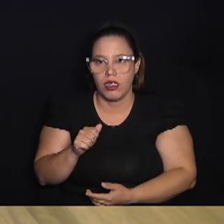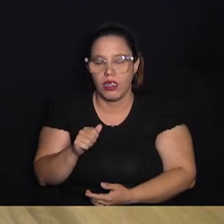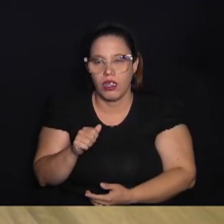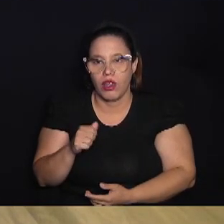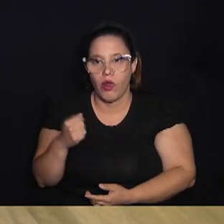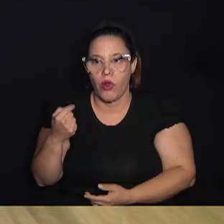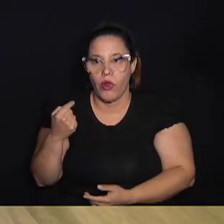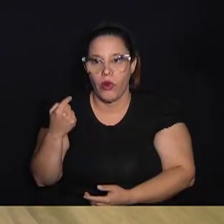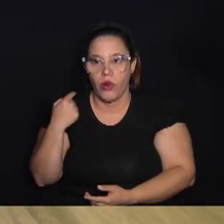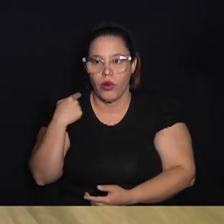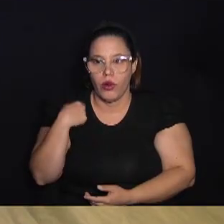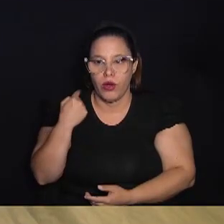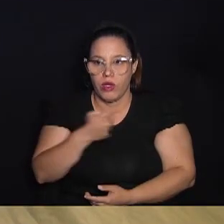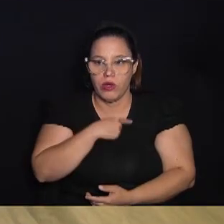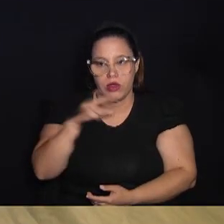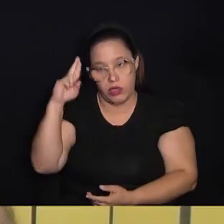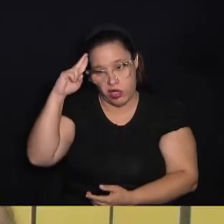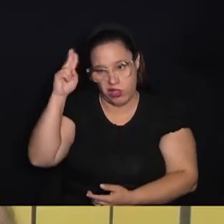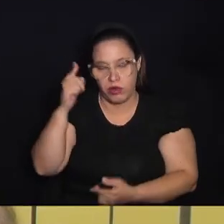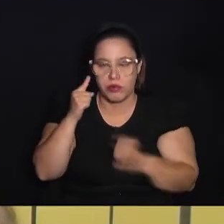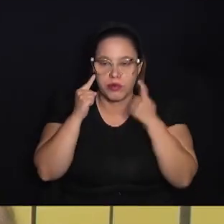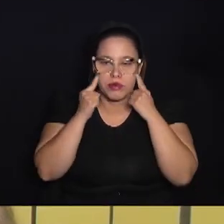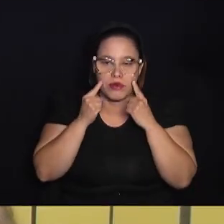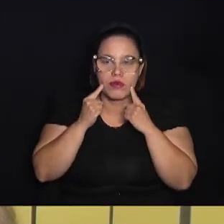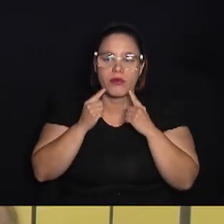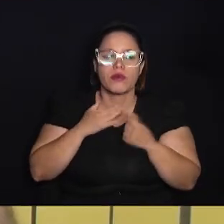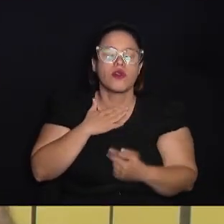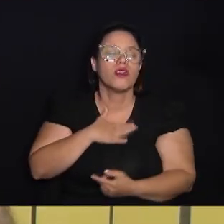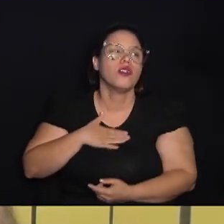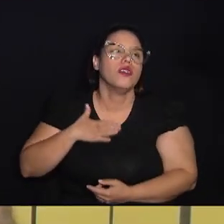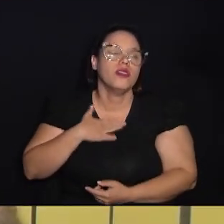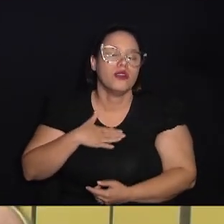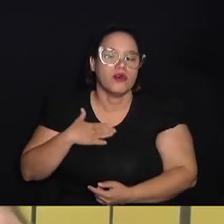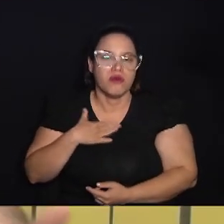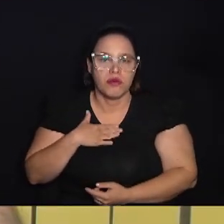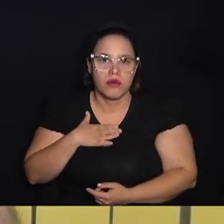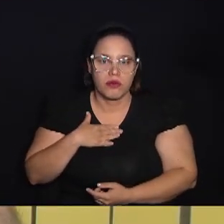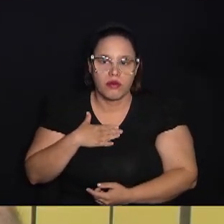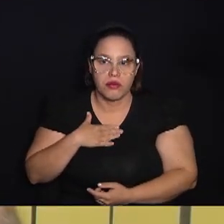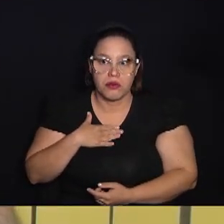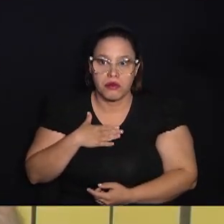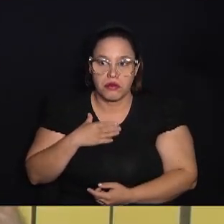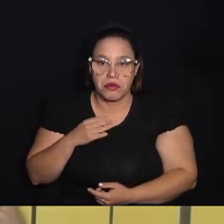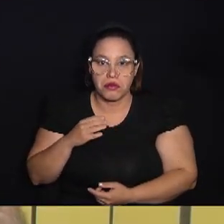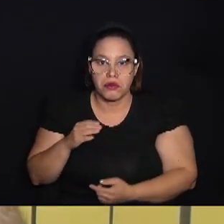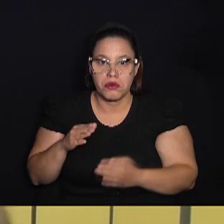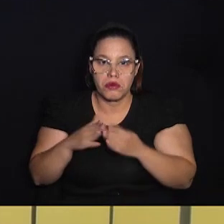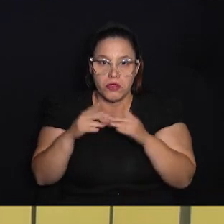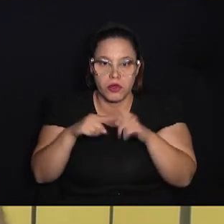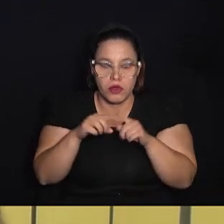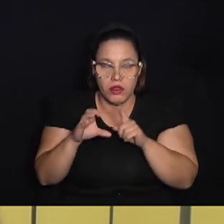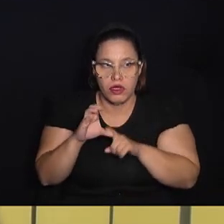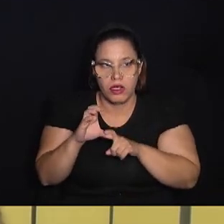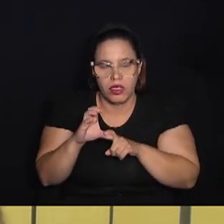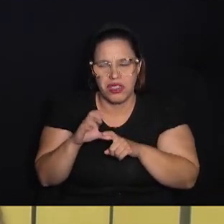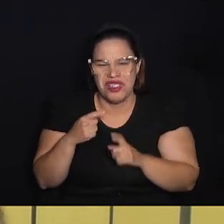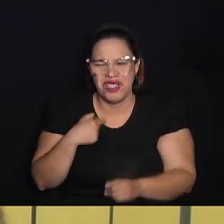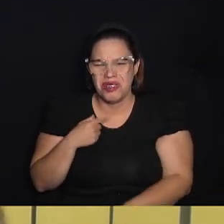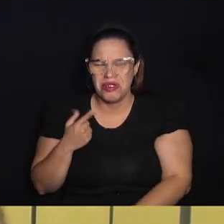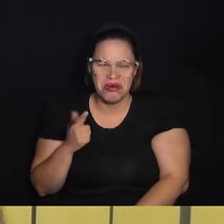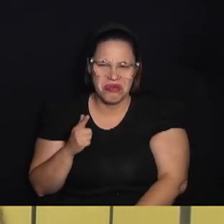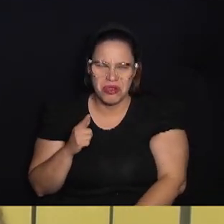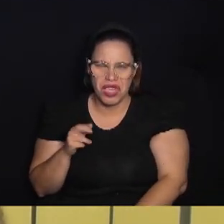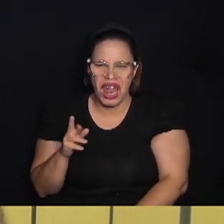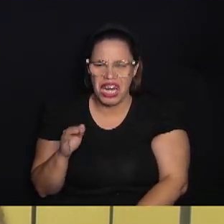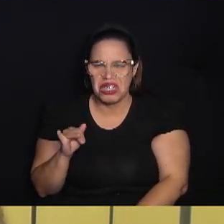Lágrimas eu gosto muito da Catedral Por todas não apenas eu não sou exatamente uma pessoa religiosa mas eu acho que